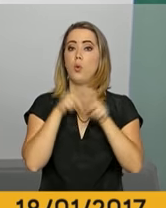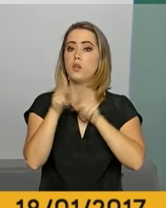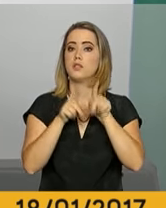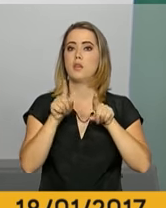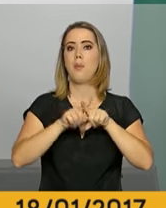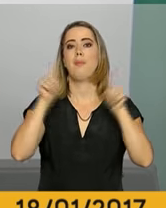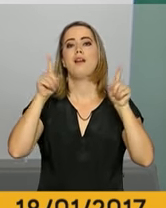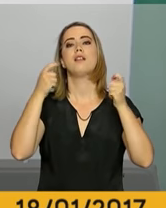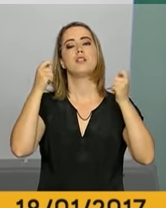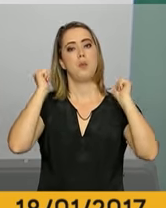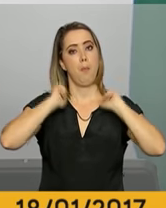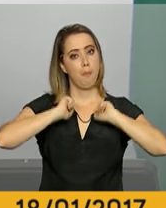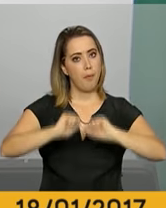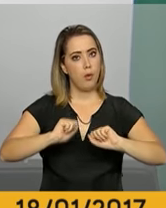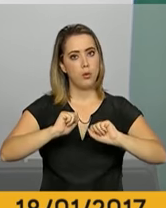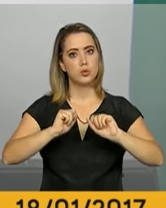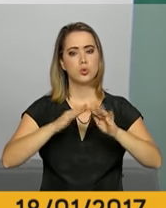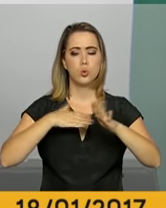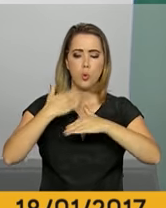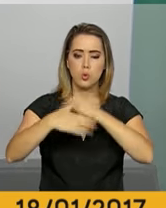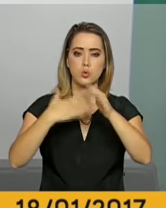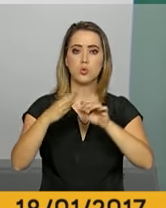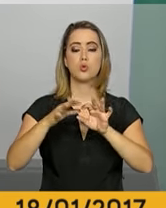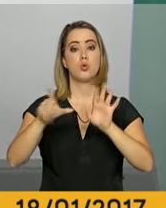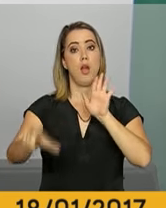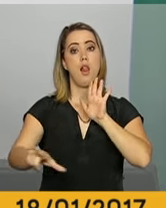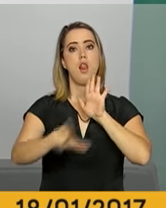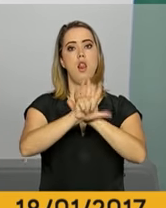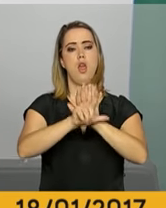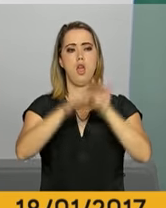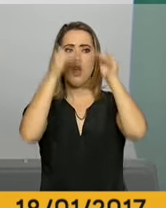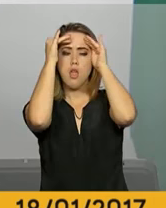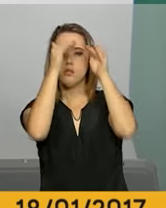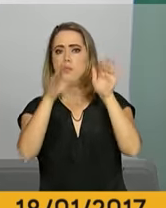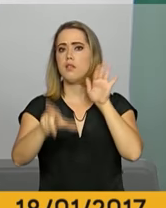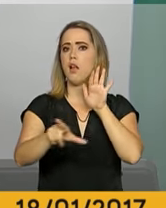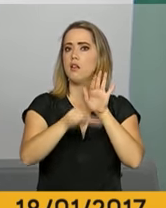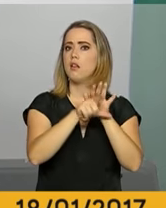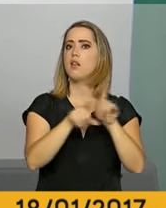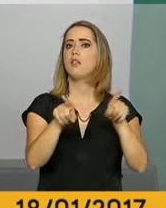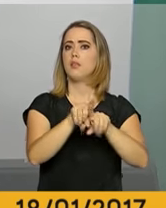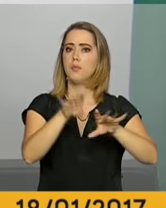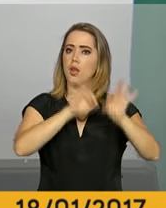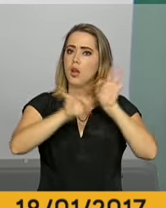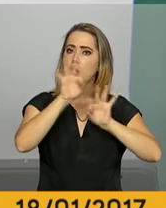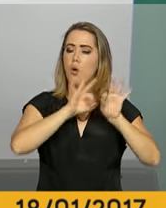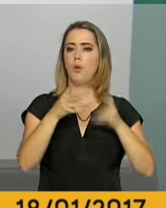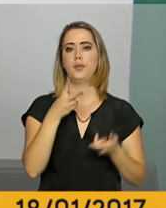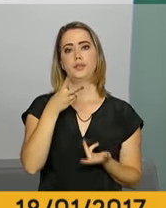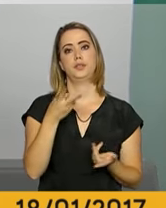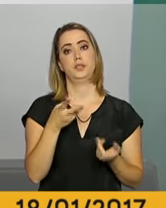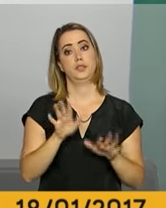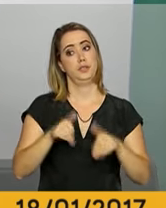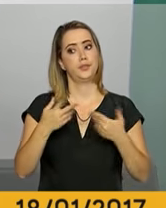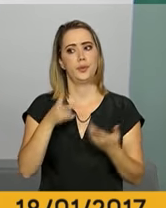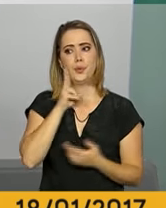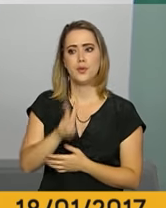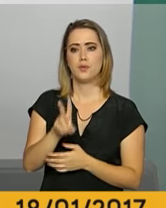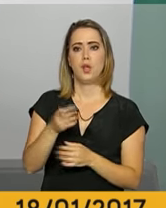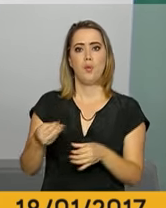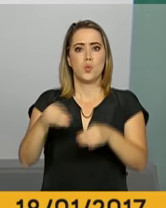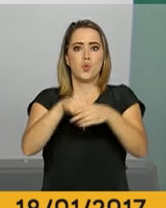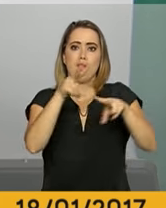nos termos constitucionais. E, por isso, para manter a lei e a ordem, porque há uma desordem que se verifica de maneira